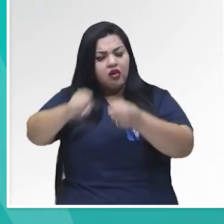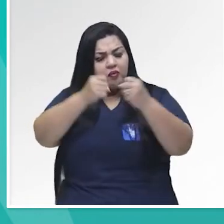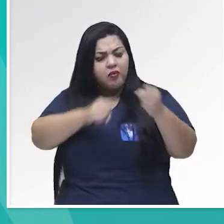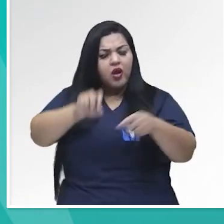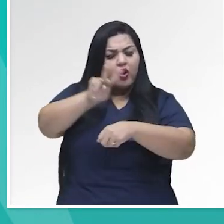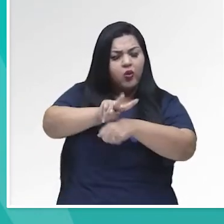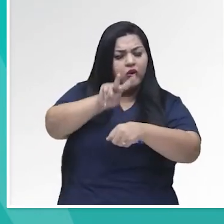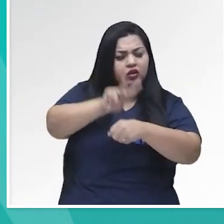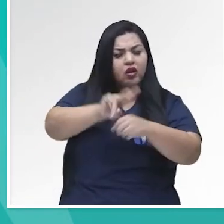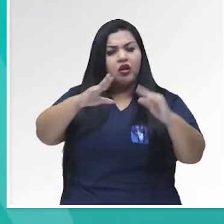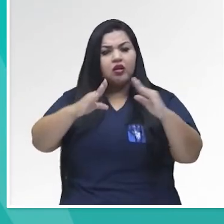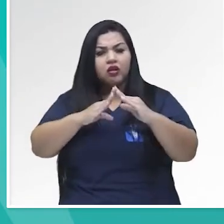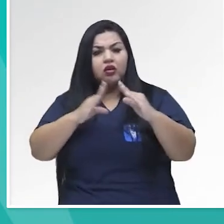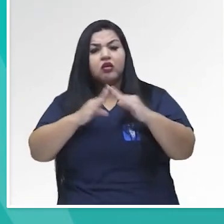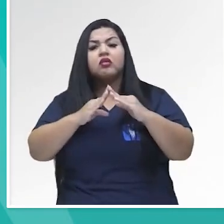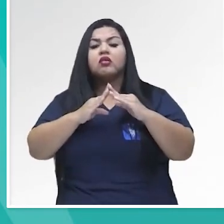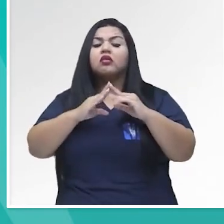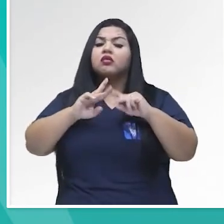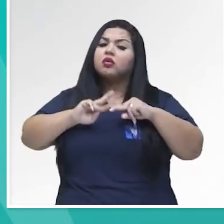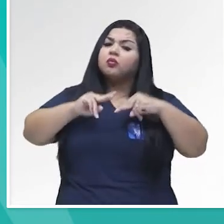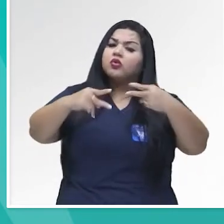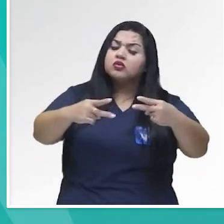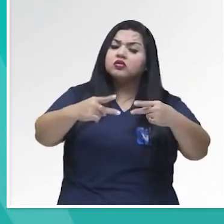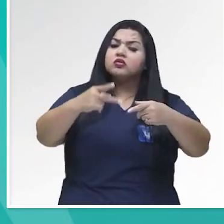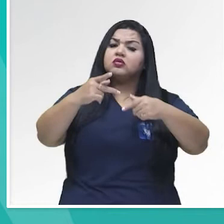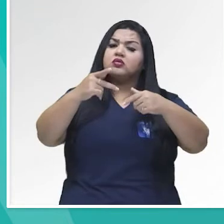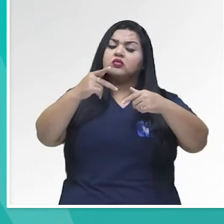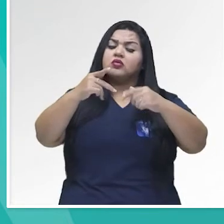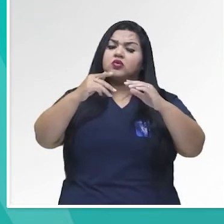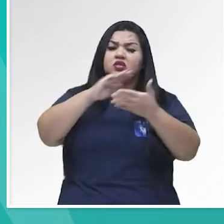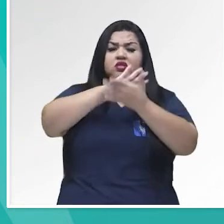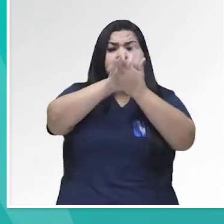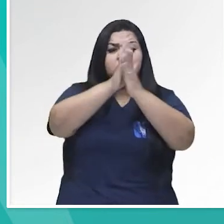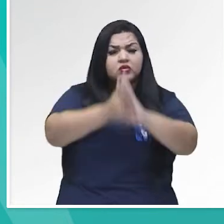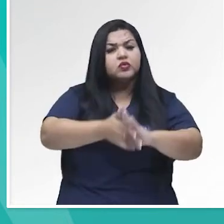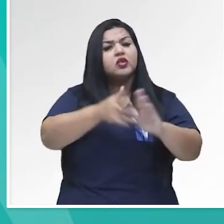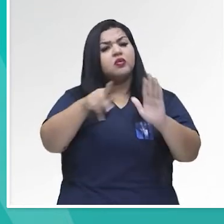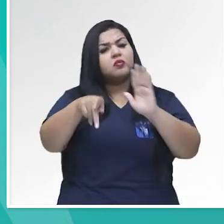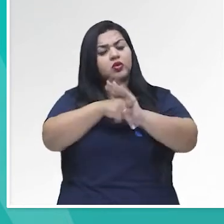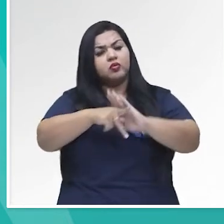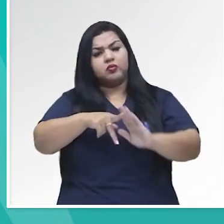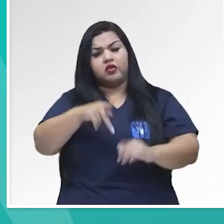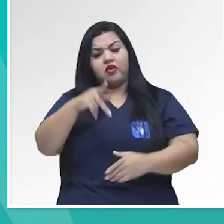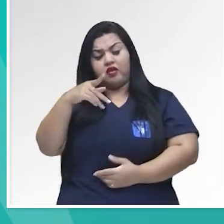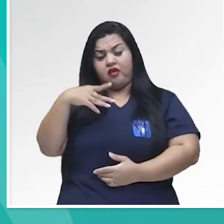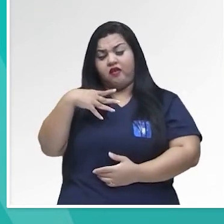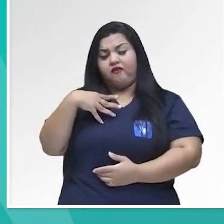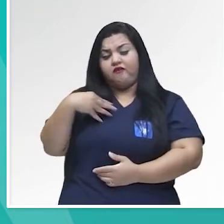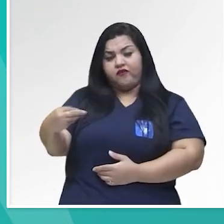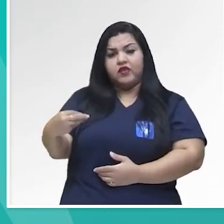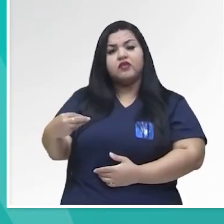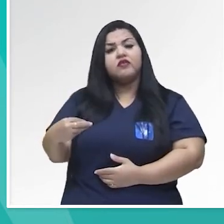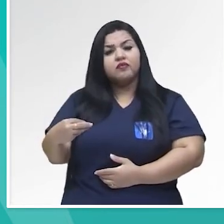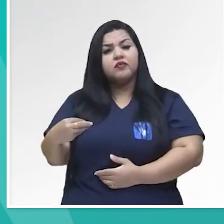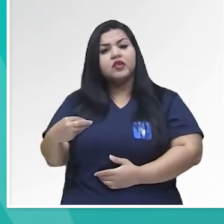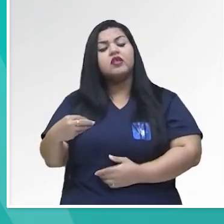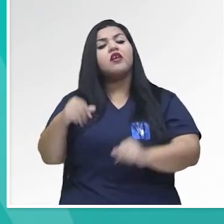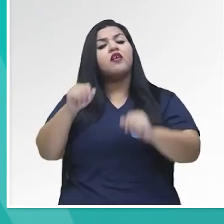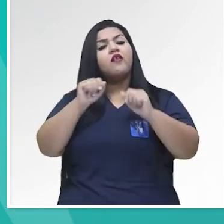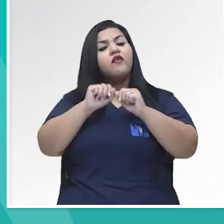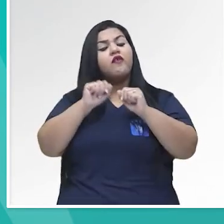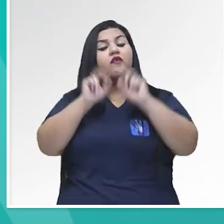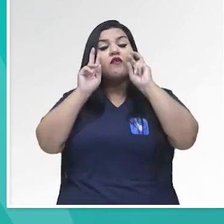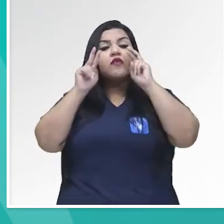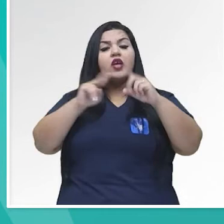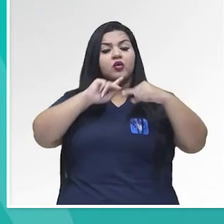reproduz o paradigma de miséria, o paradigma de discriminação na própria filha. E aqui a gente vai vendo um ciclo vicioso que